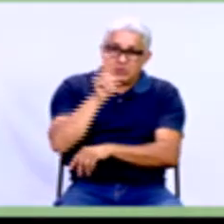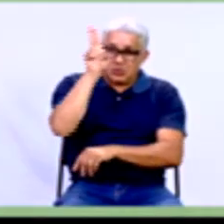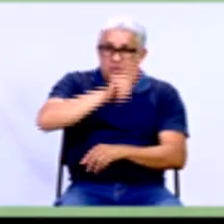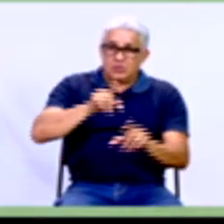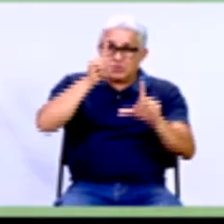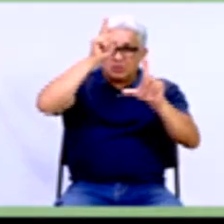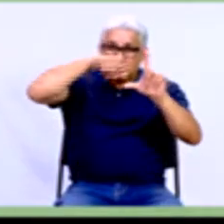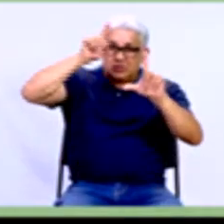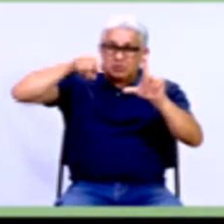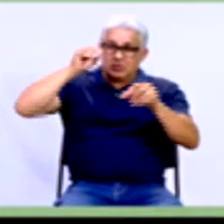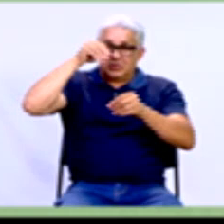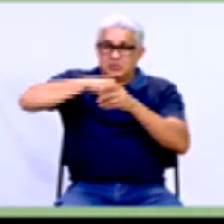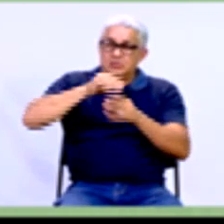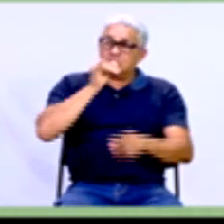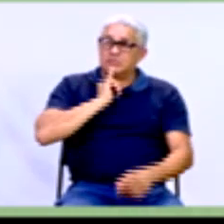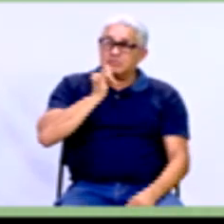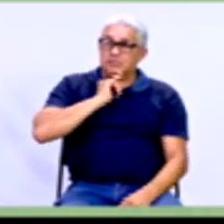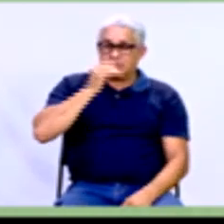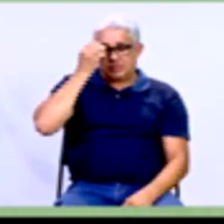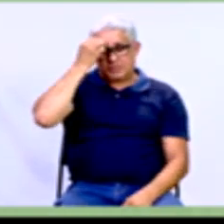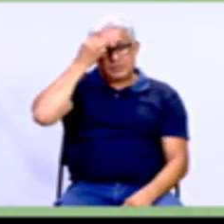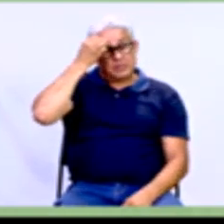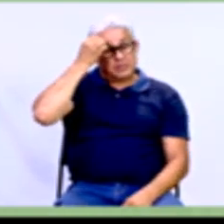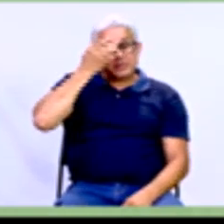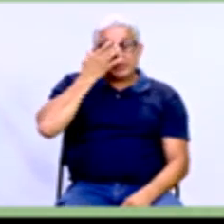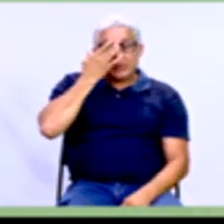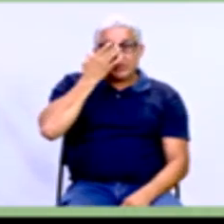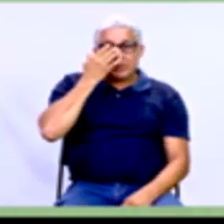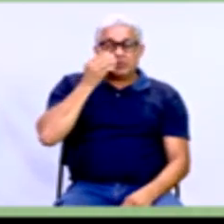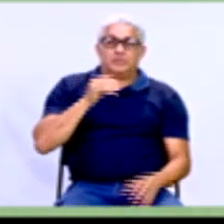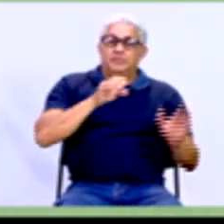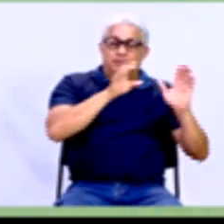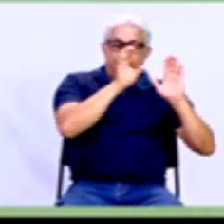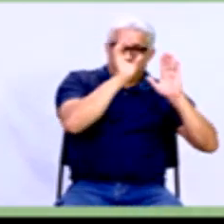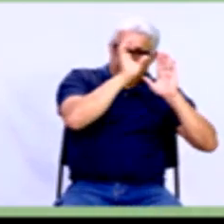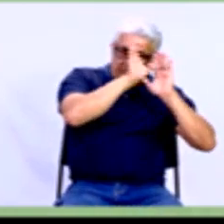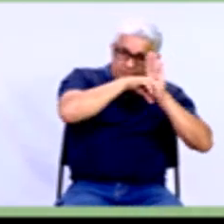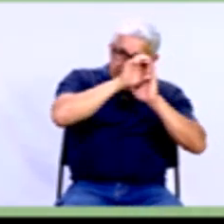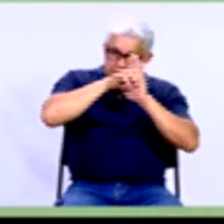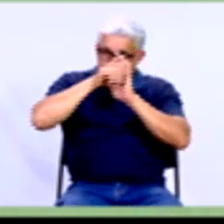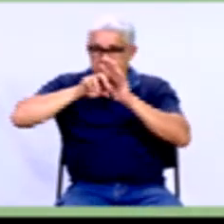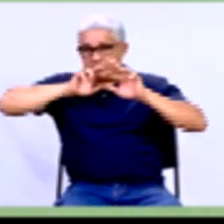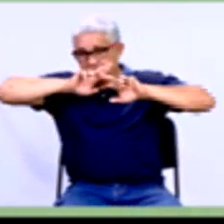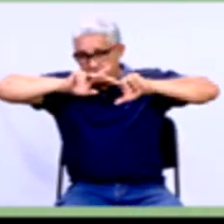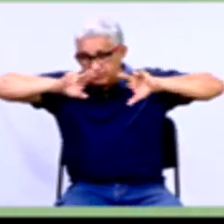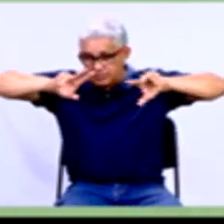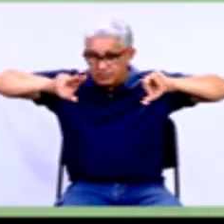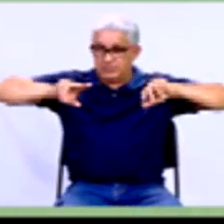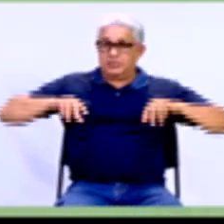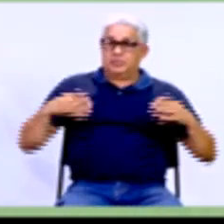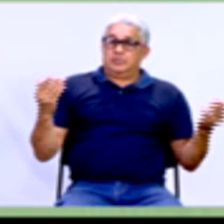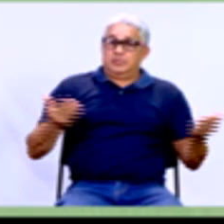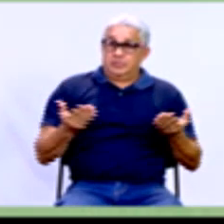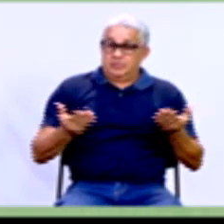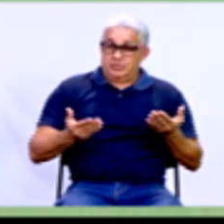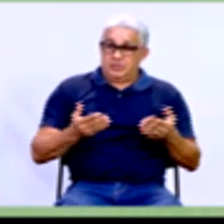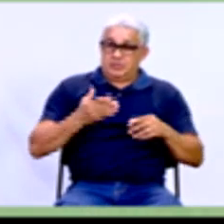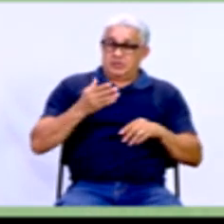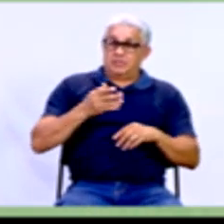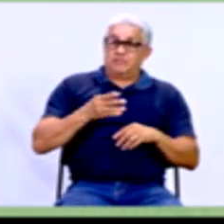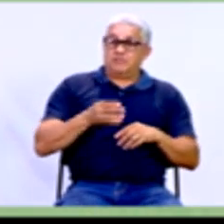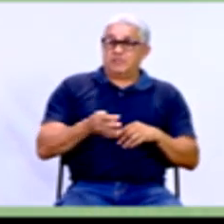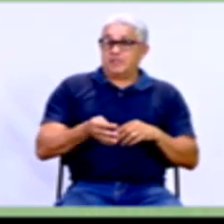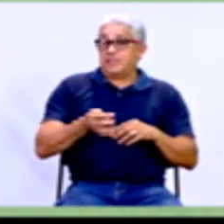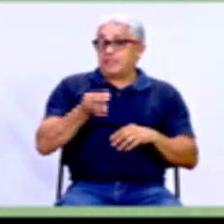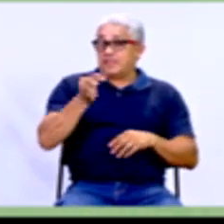exemplo, tá? Então vamos lá. Com os conceitos que vimos até agora, vamos fazer uma aplicação das técnicas